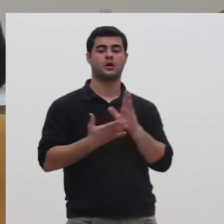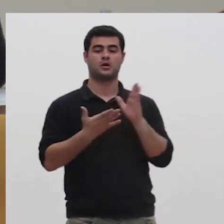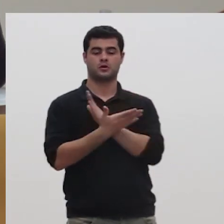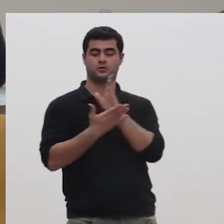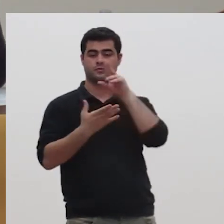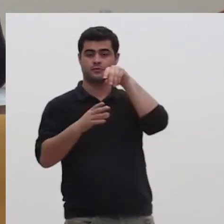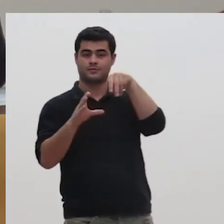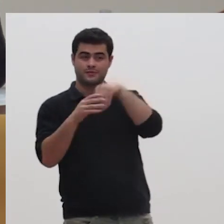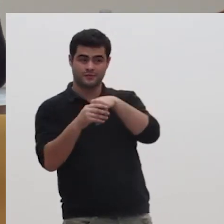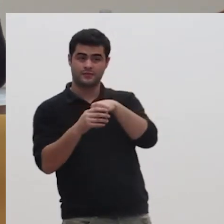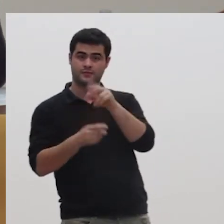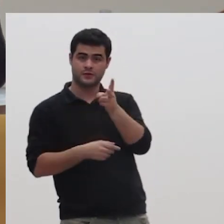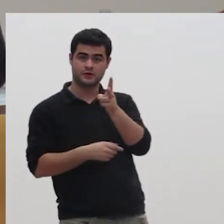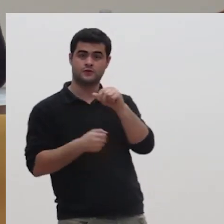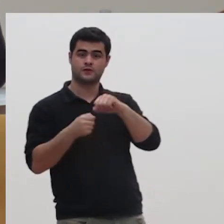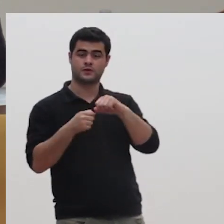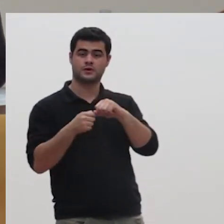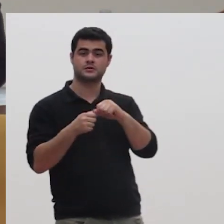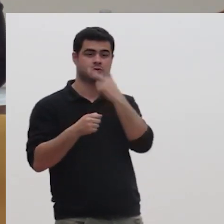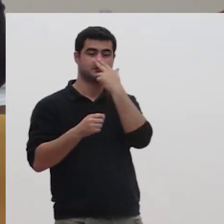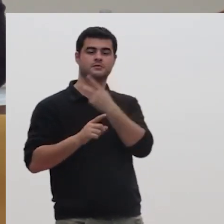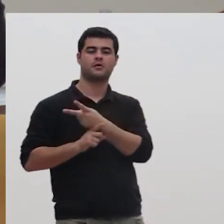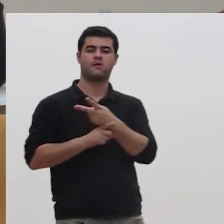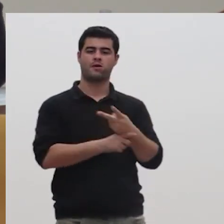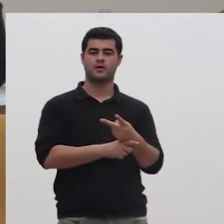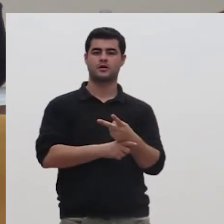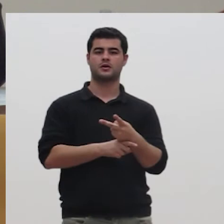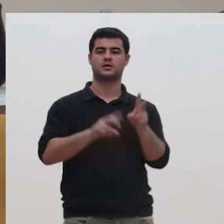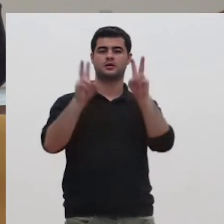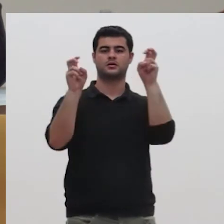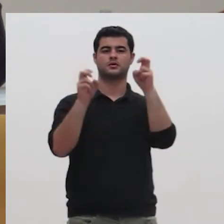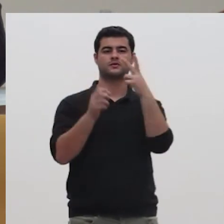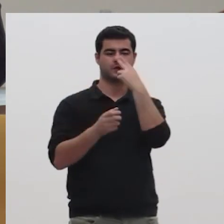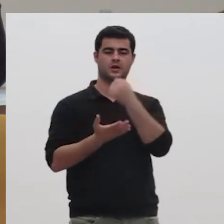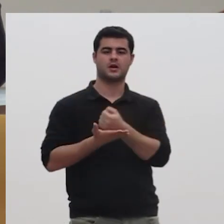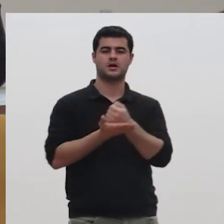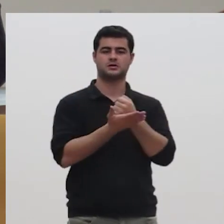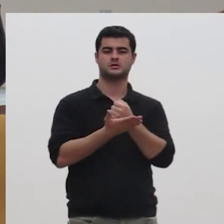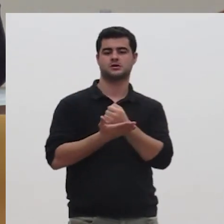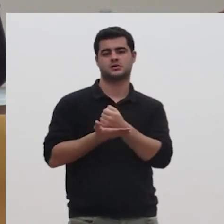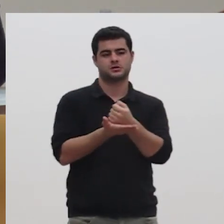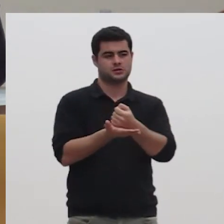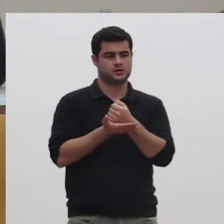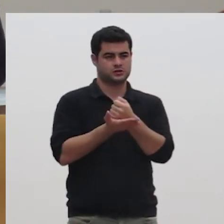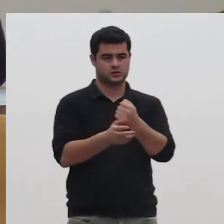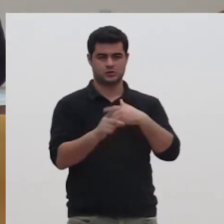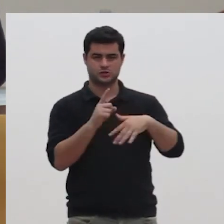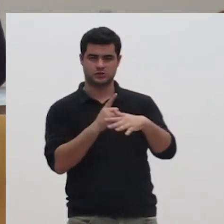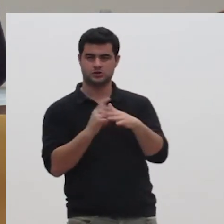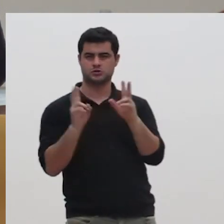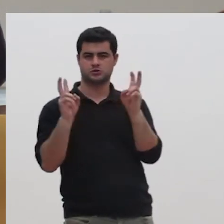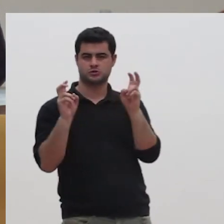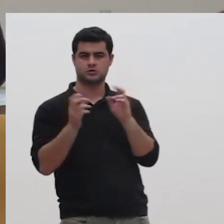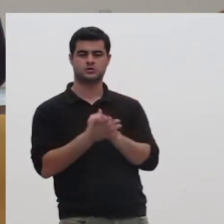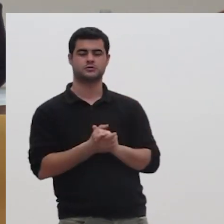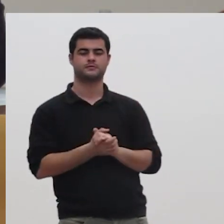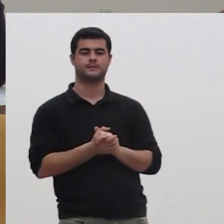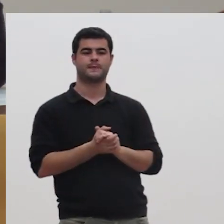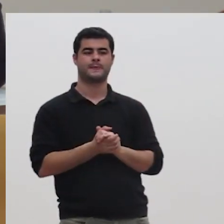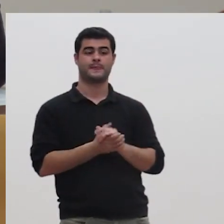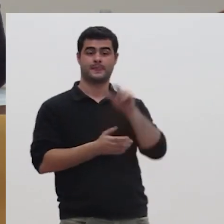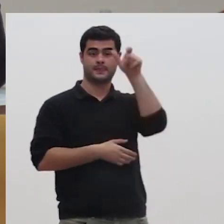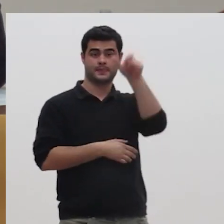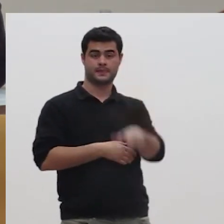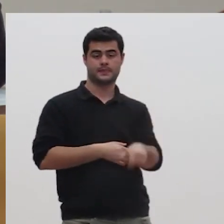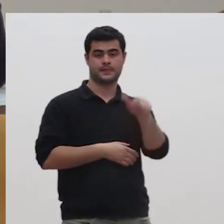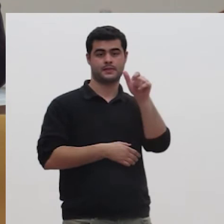contratualização, ela puxa o tempo inteiro para essa parte assistencial, em detrimento da questão de hospital-ensino. Quando